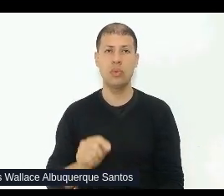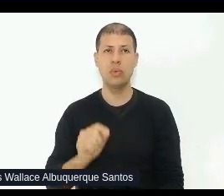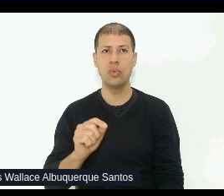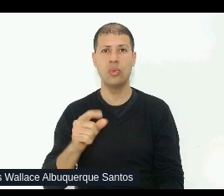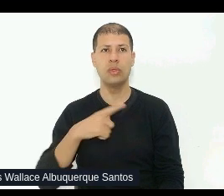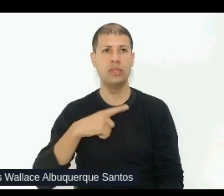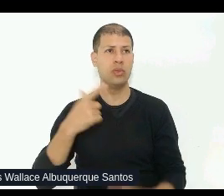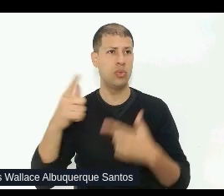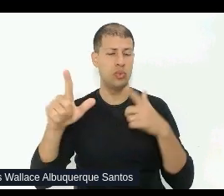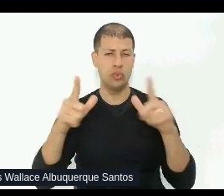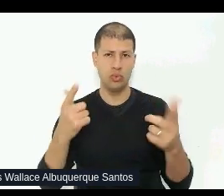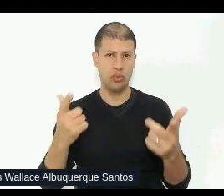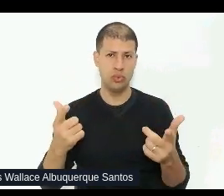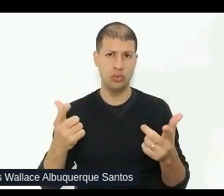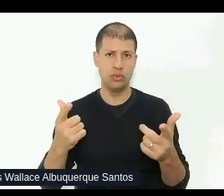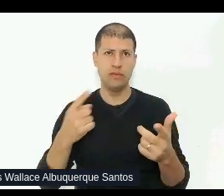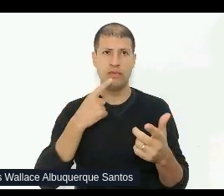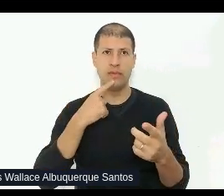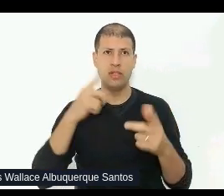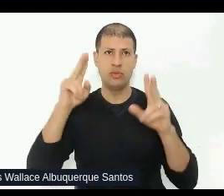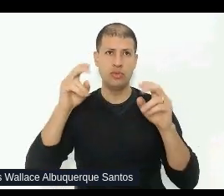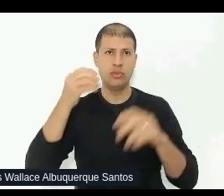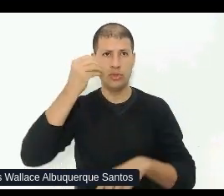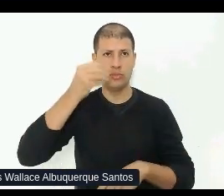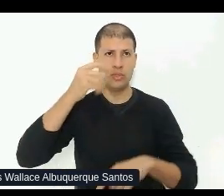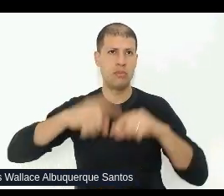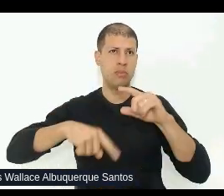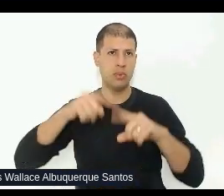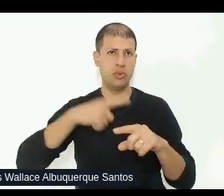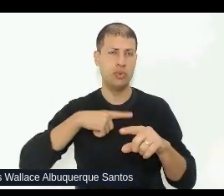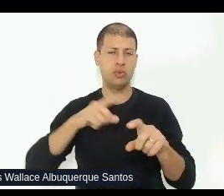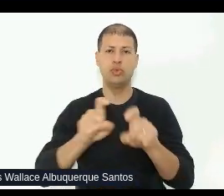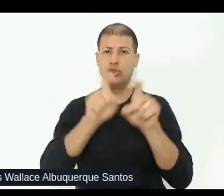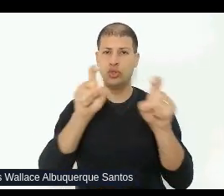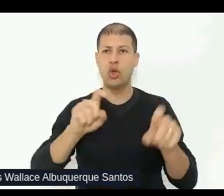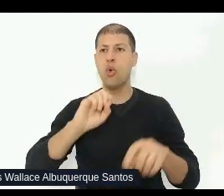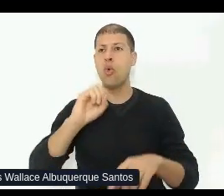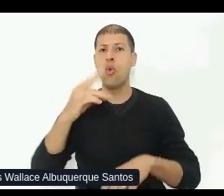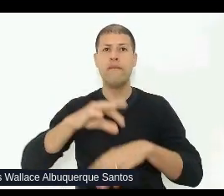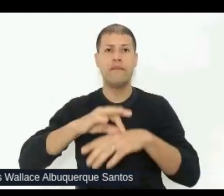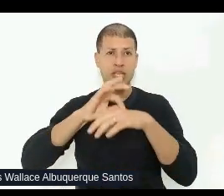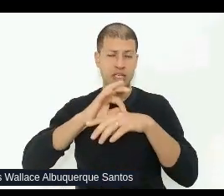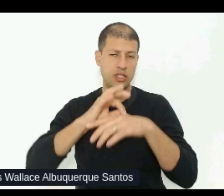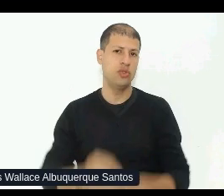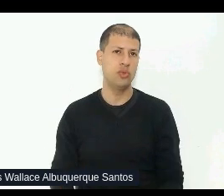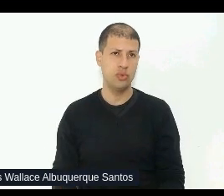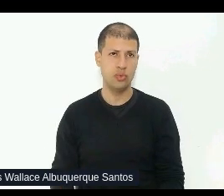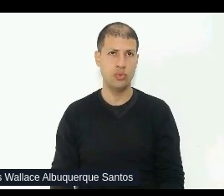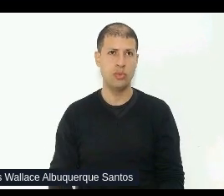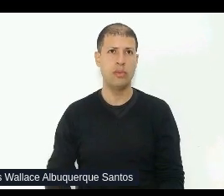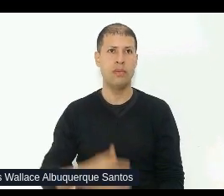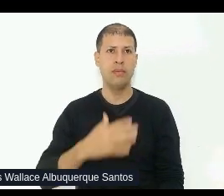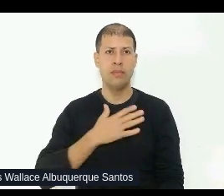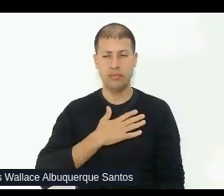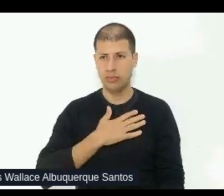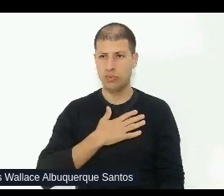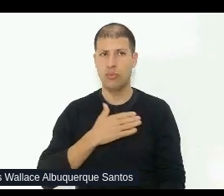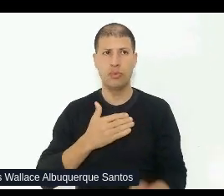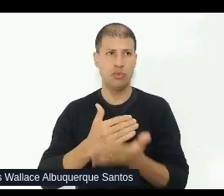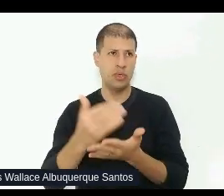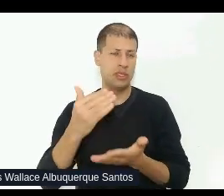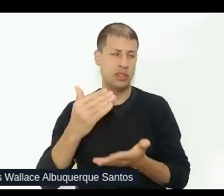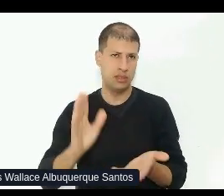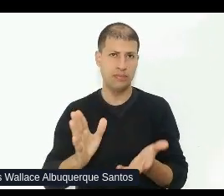ali, falando em questão de experiência do produto, tanto digital quanto físico. Mas o meu início começou assim, né? Então eu comecei a dar